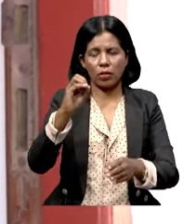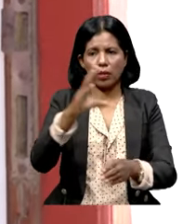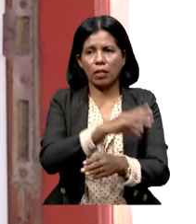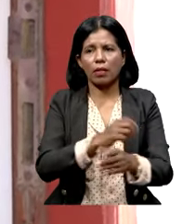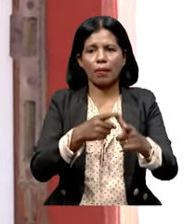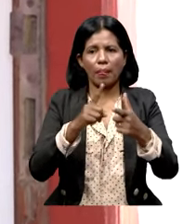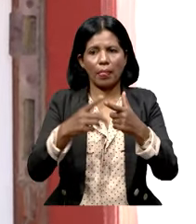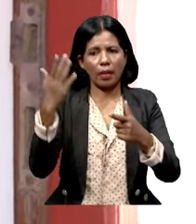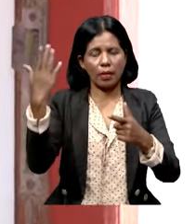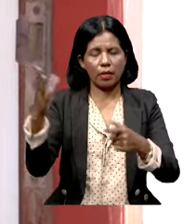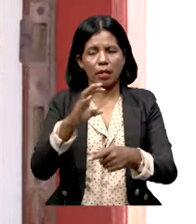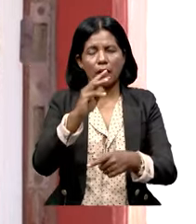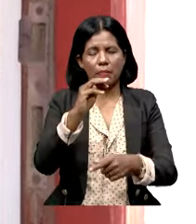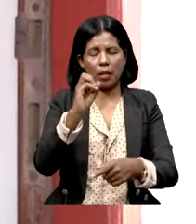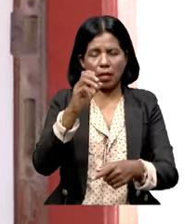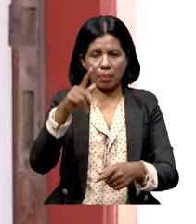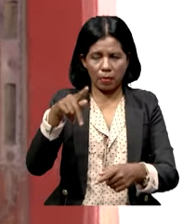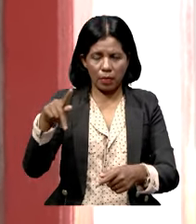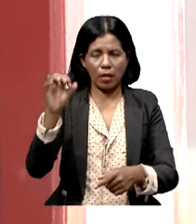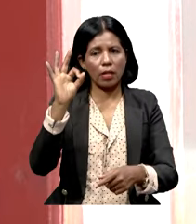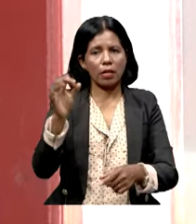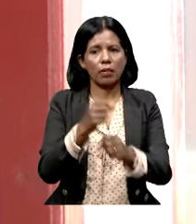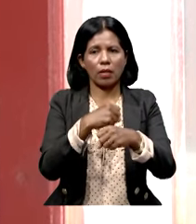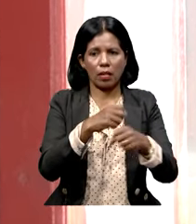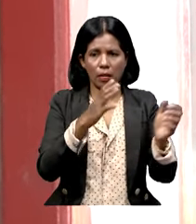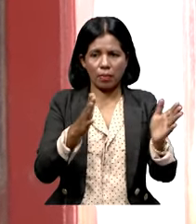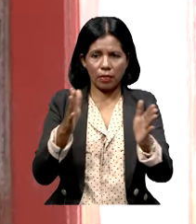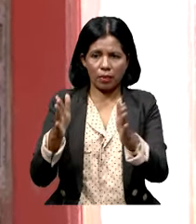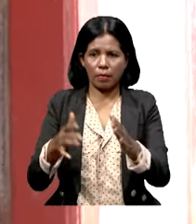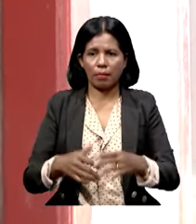aprovisionamento, IHA-MAPPF, ou de halo processo. João Carlos Gemen.